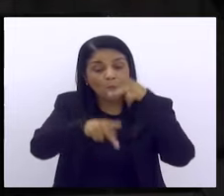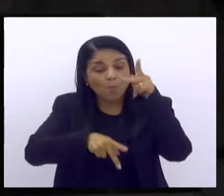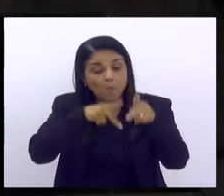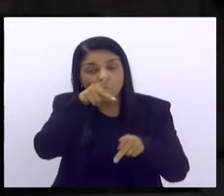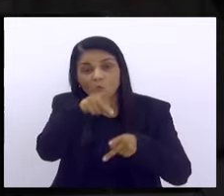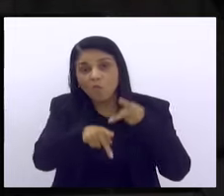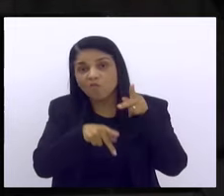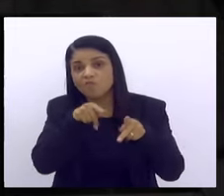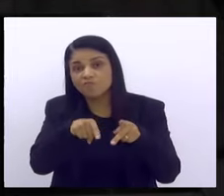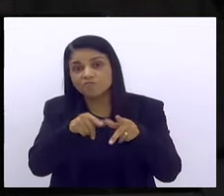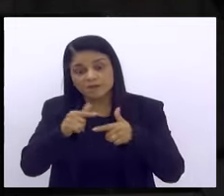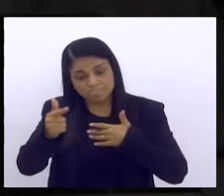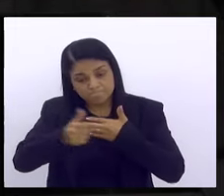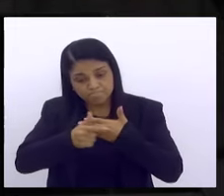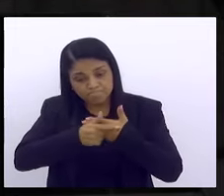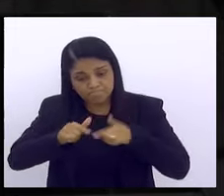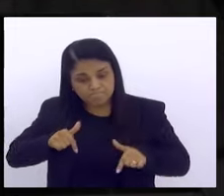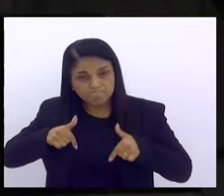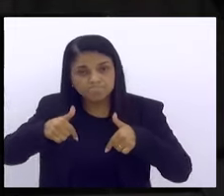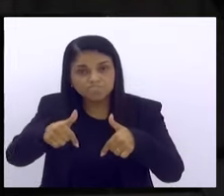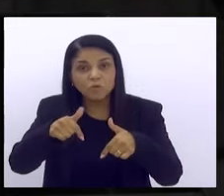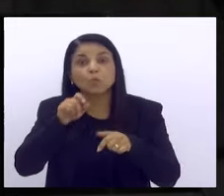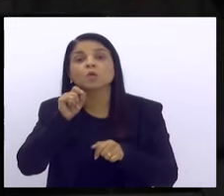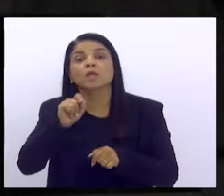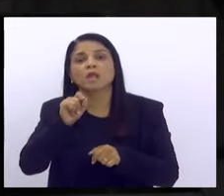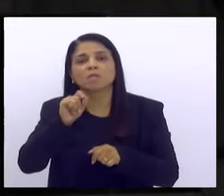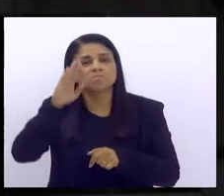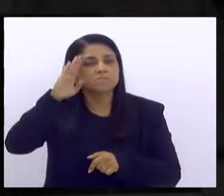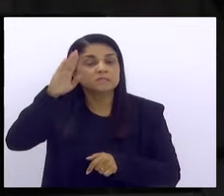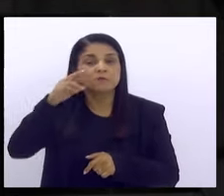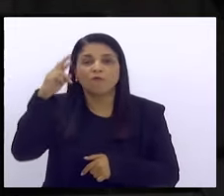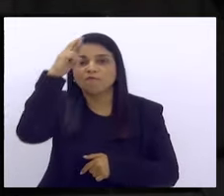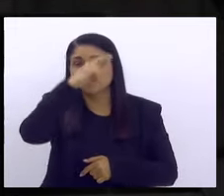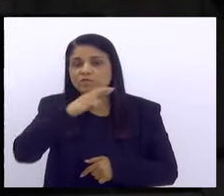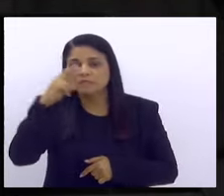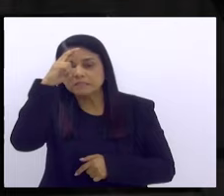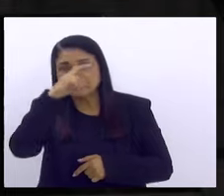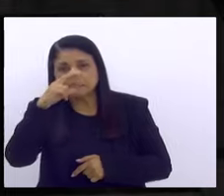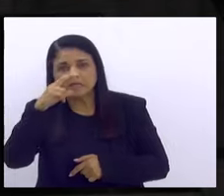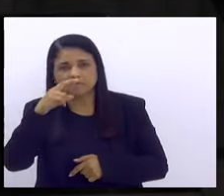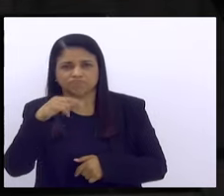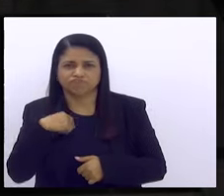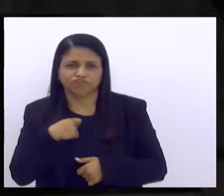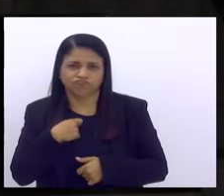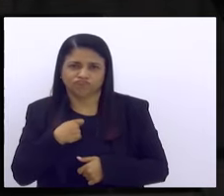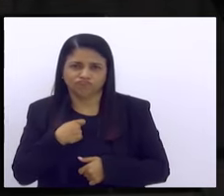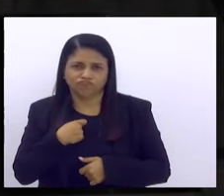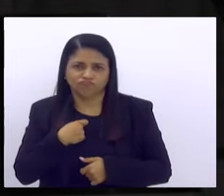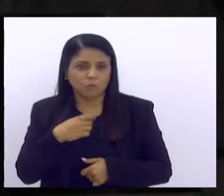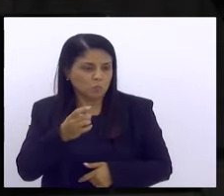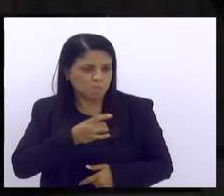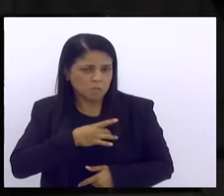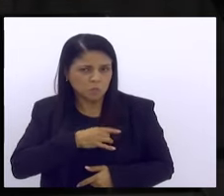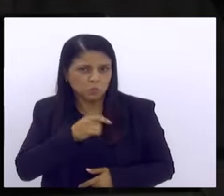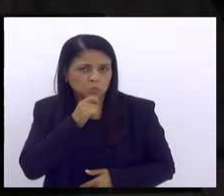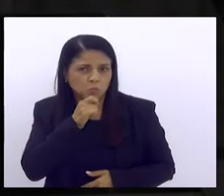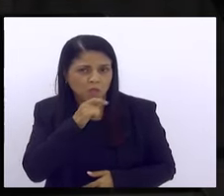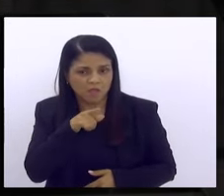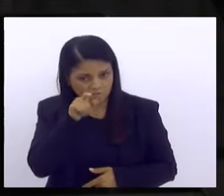povo, para exercer a sua real função, que é fiscalizar. Quem não deve, não teme, Eduardo Paes. Mas você é um frouxo.